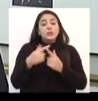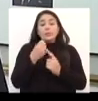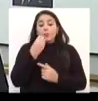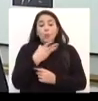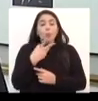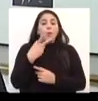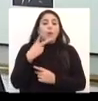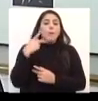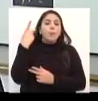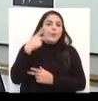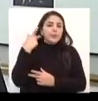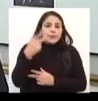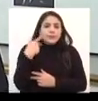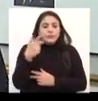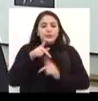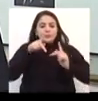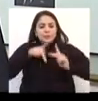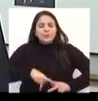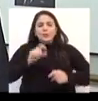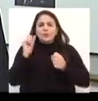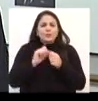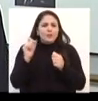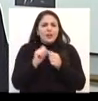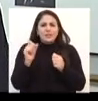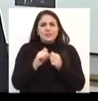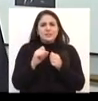boa política dessas pessoas que fazem